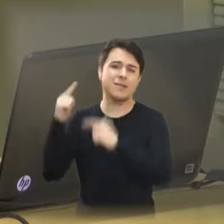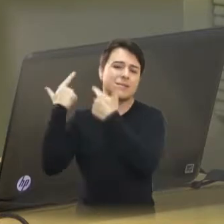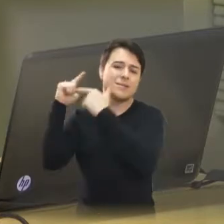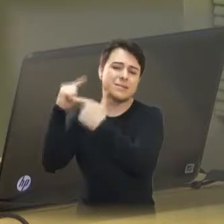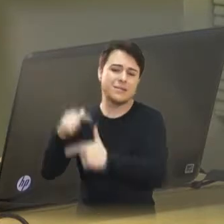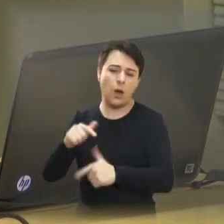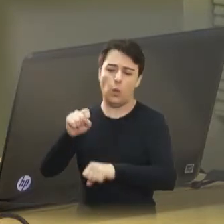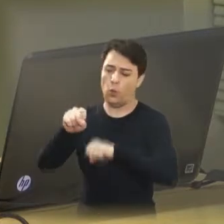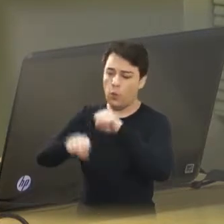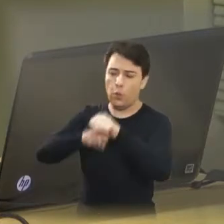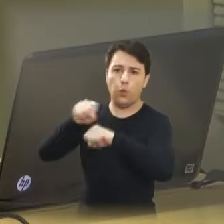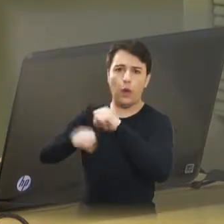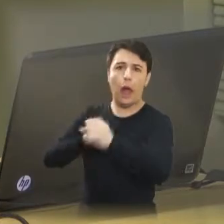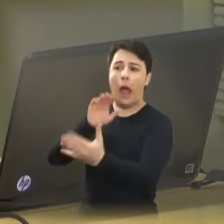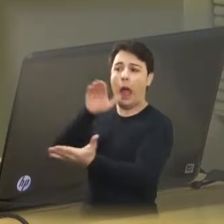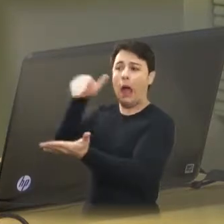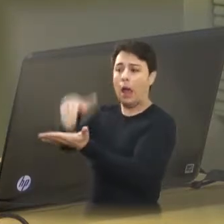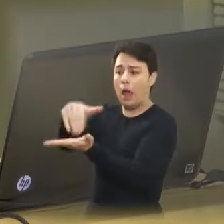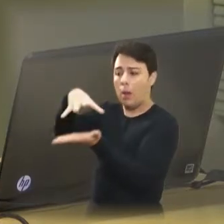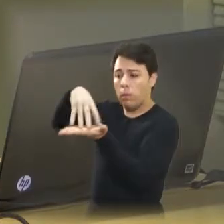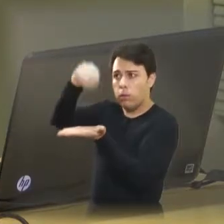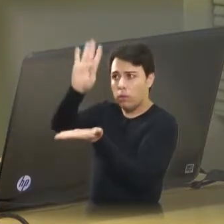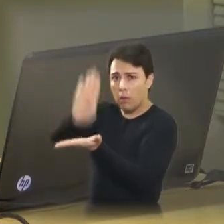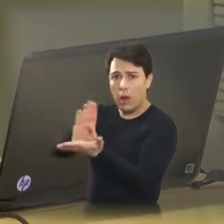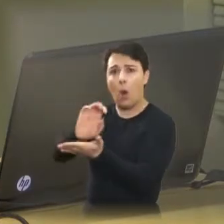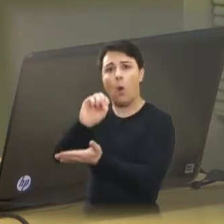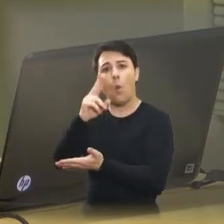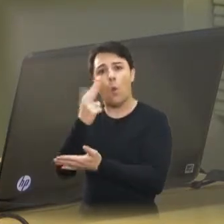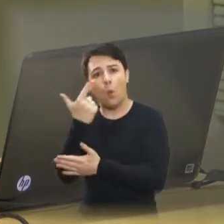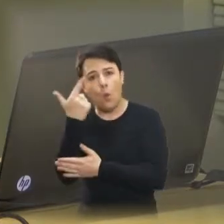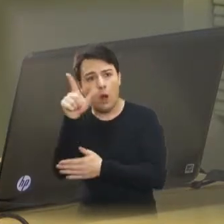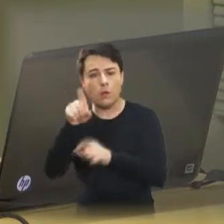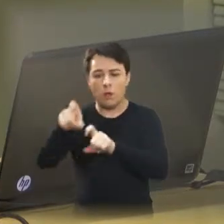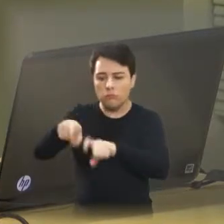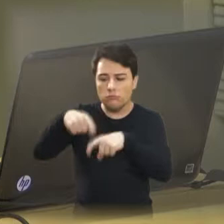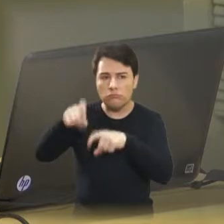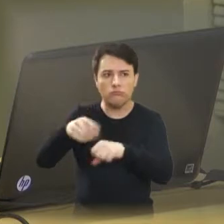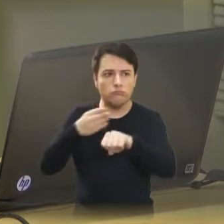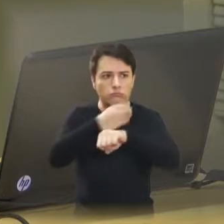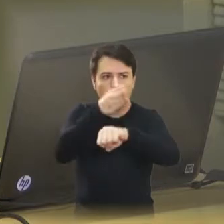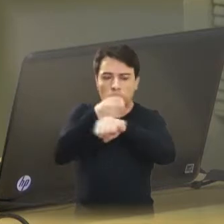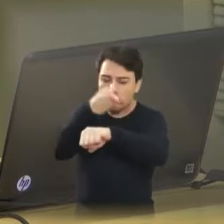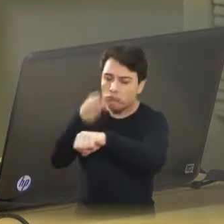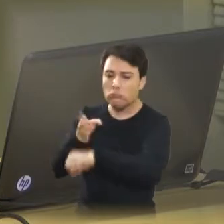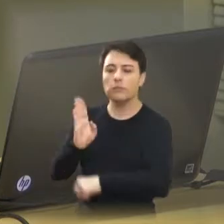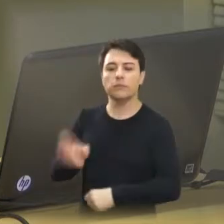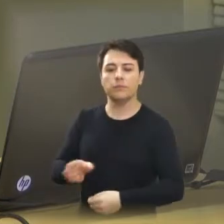andar de bicicleta e até Bueno, ou pelas propriedades rurais na região noroeste do município.